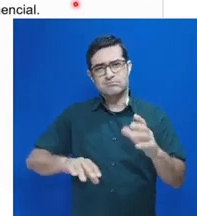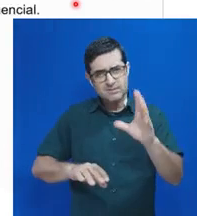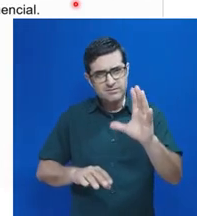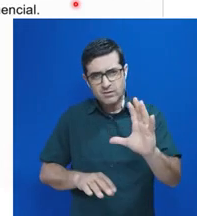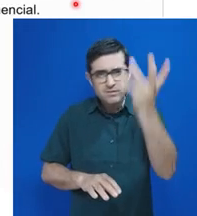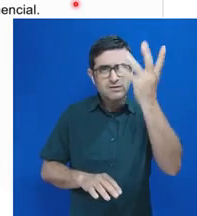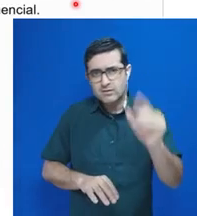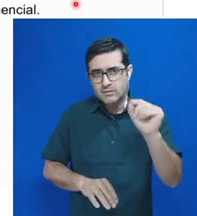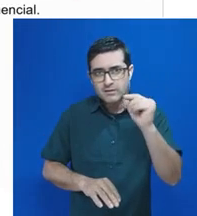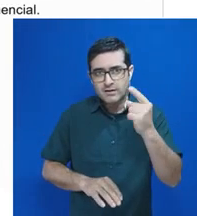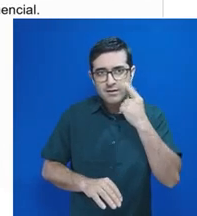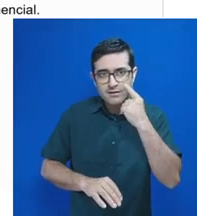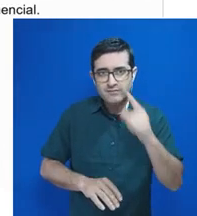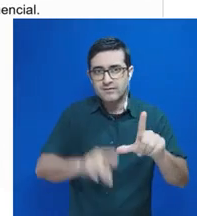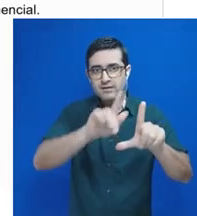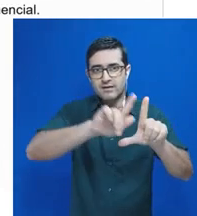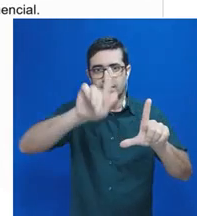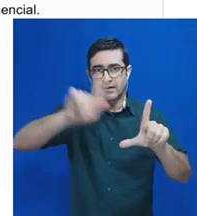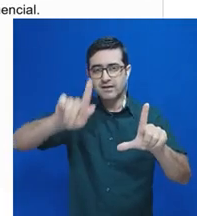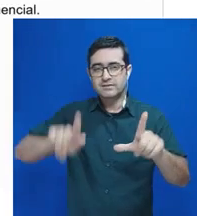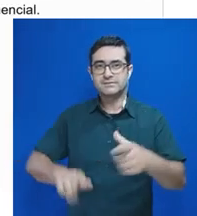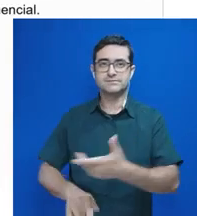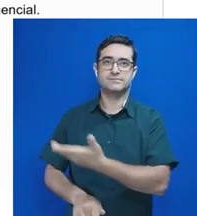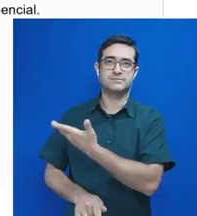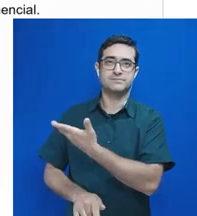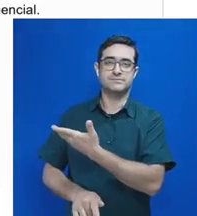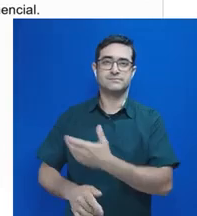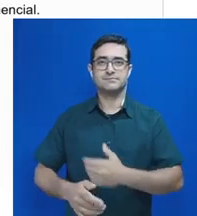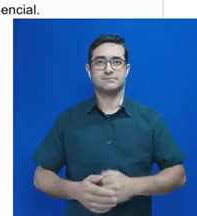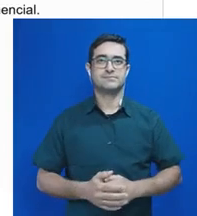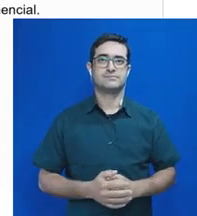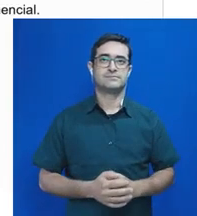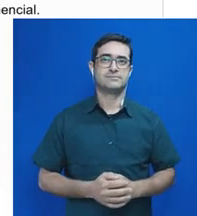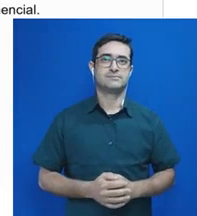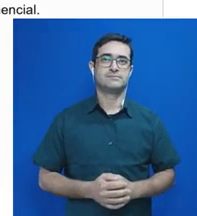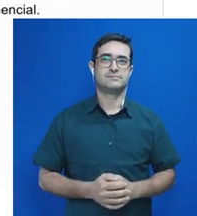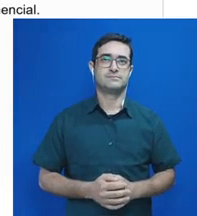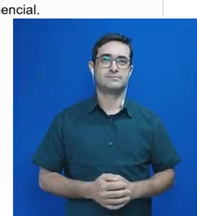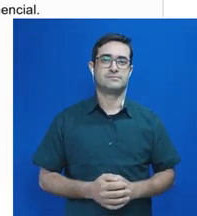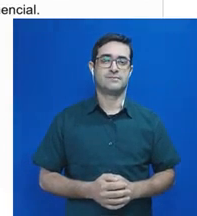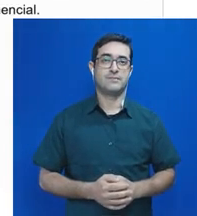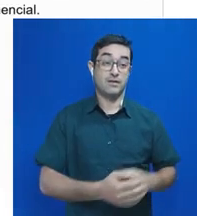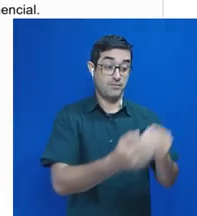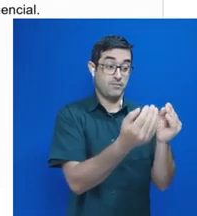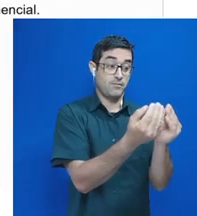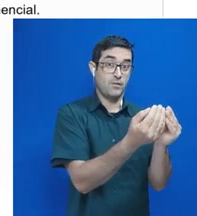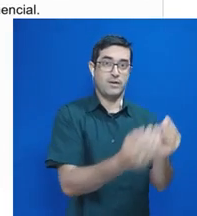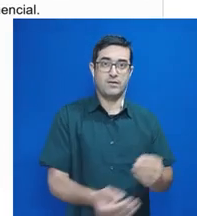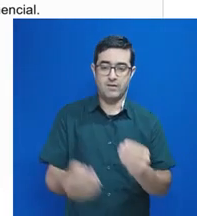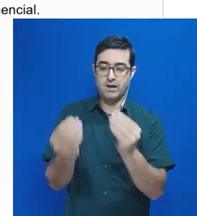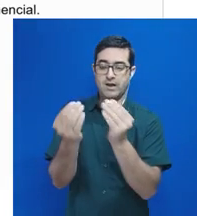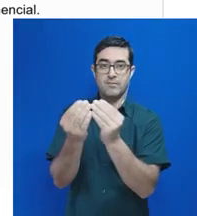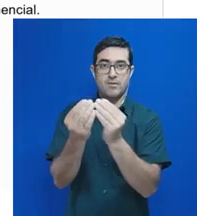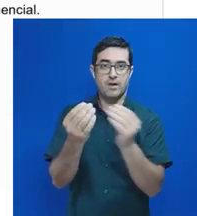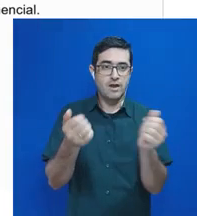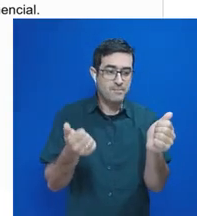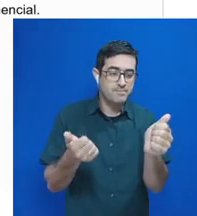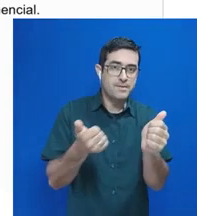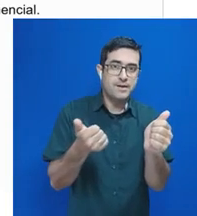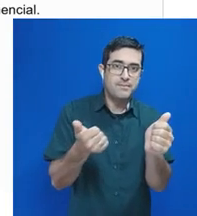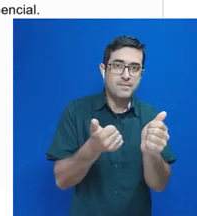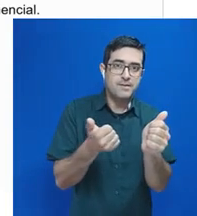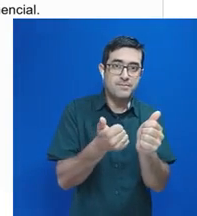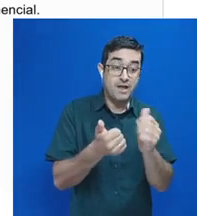vai acontecer? Se a gente olhar aqui, quando eu vou aproximando duas moléculas, vai tender a um mínimo de energia